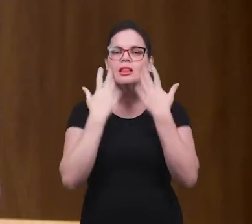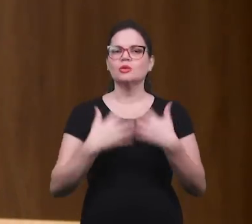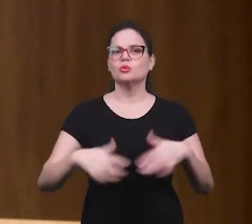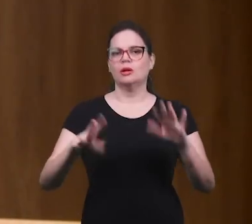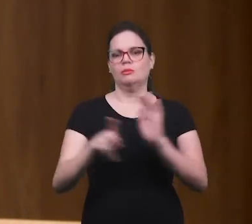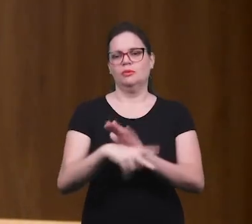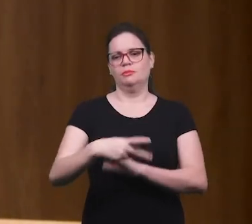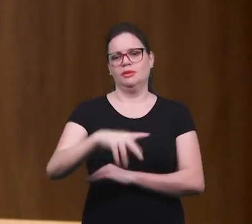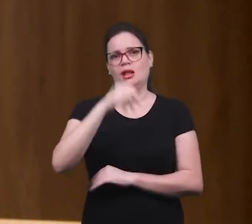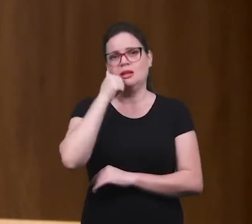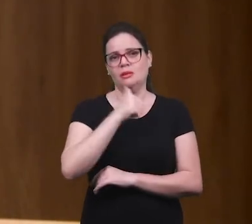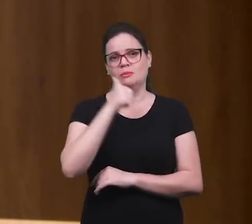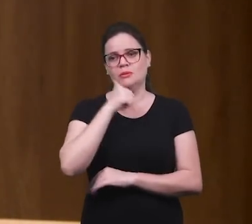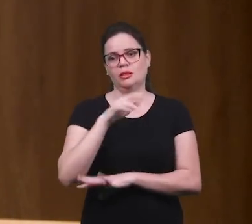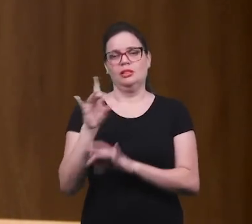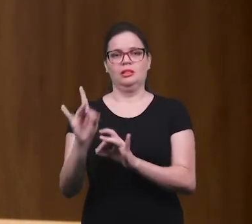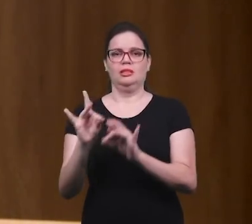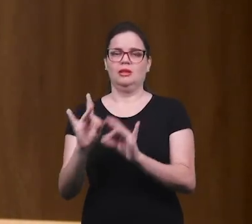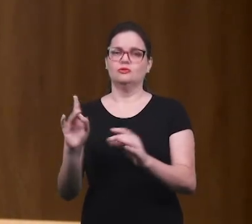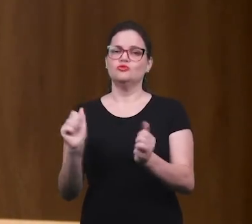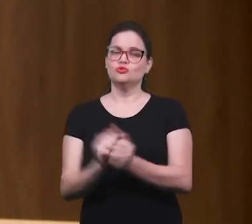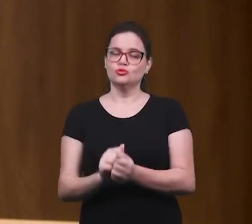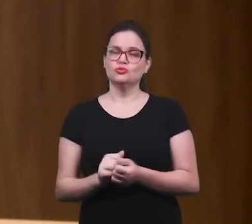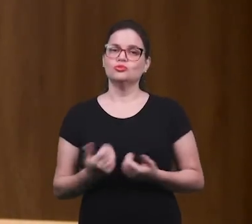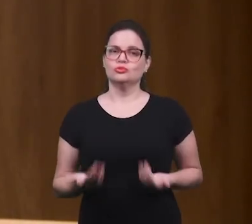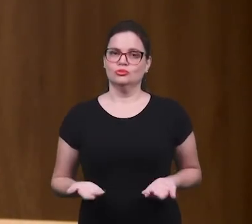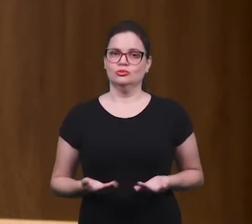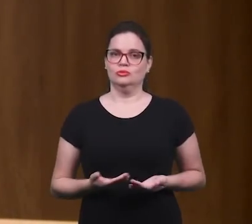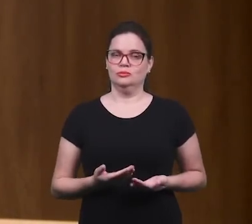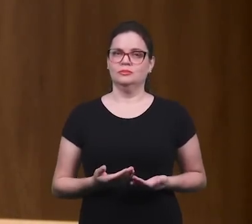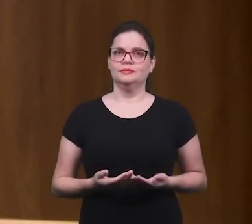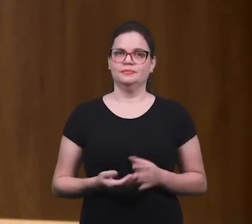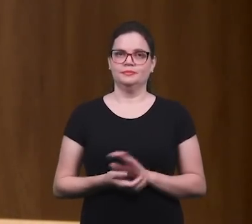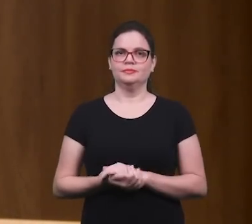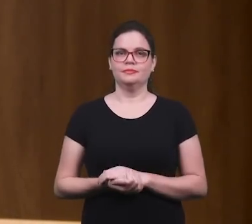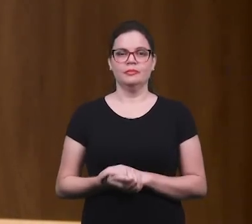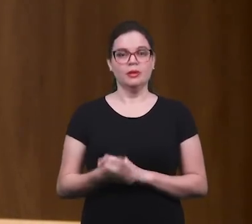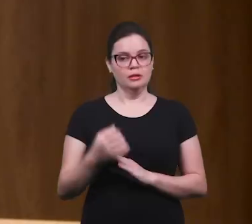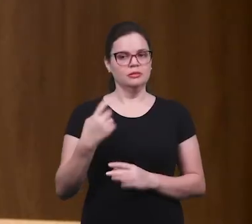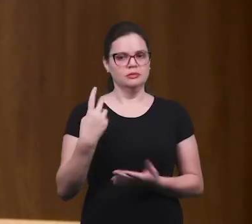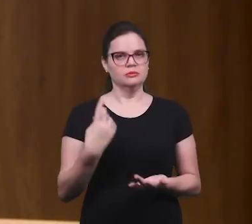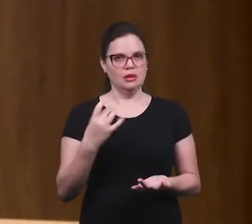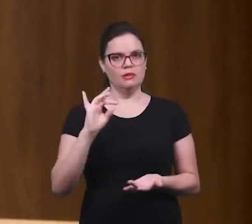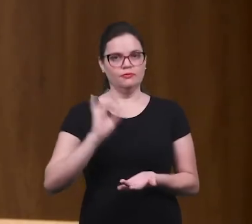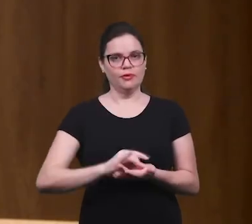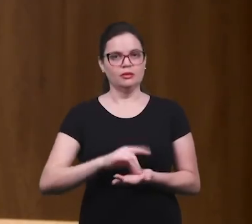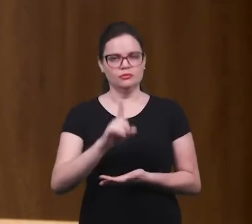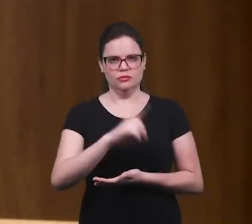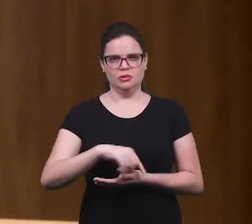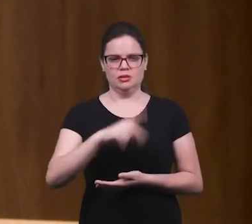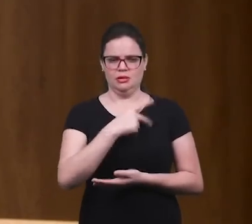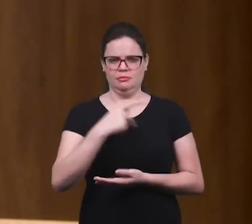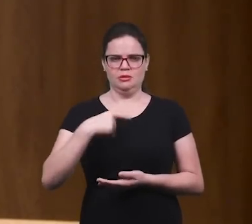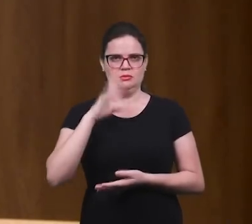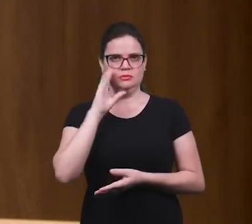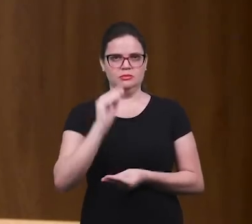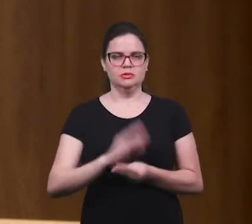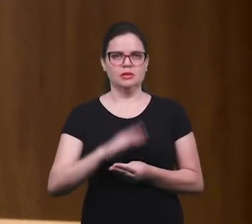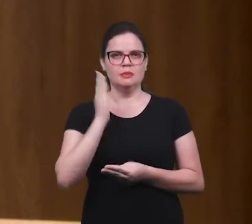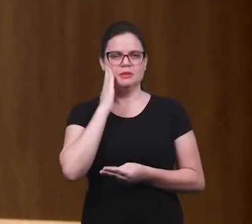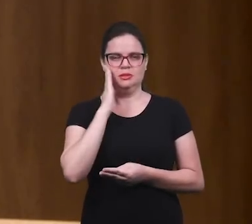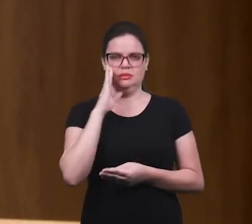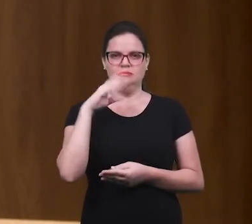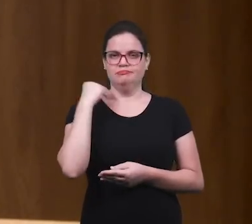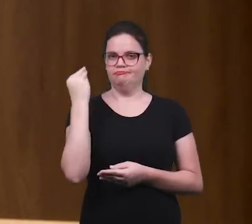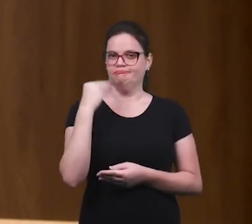Se você... E isso é fato. O que acontece, a gente é pastor, acompanha o dia a dia, a gente aprende aí também com a vida.